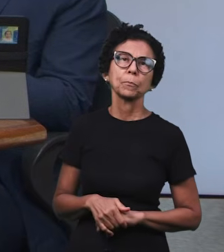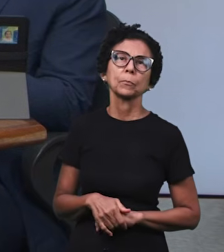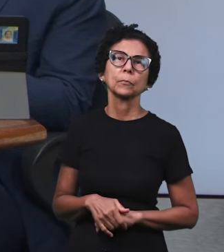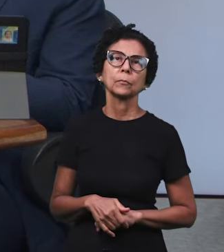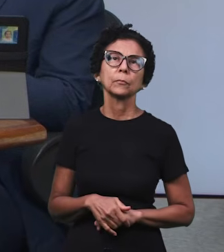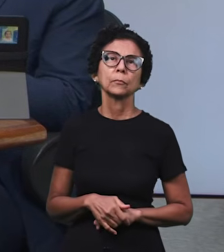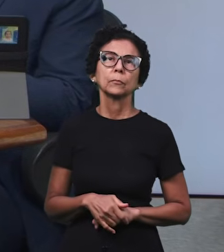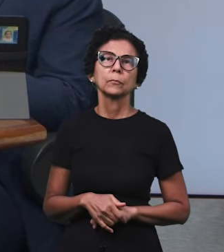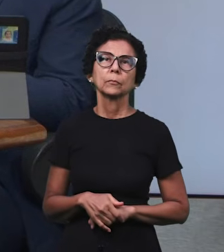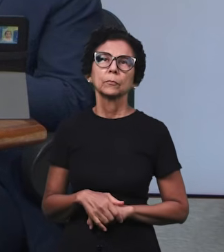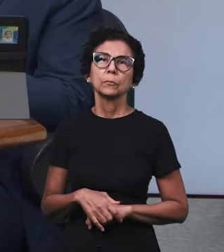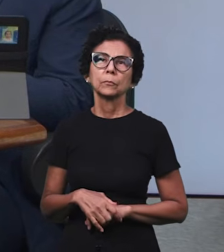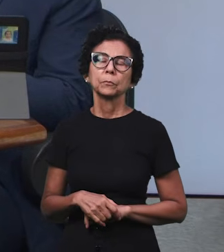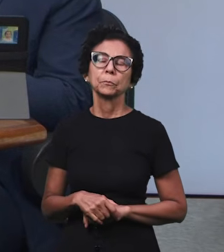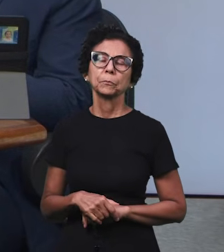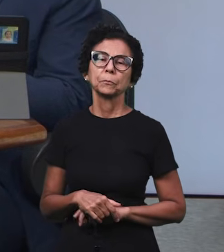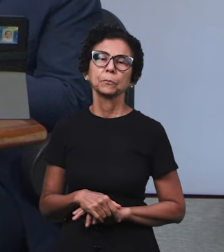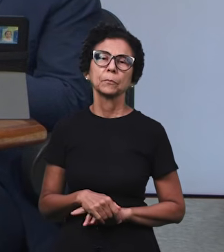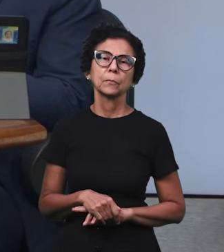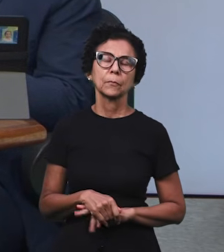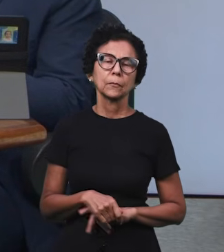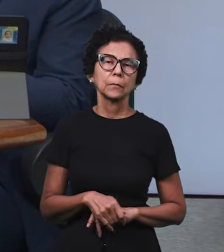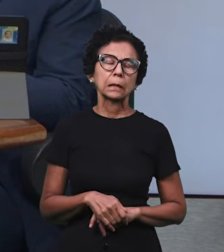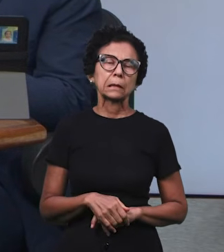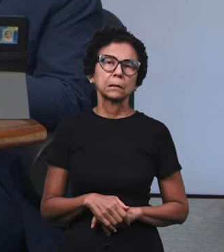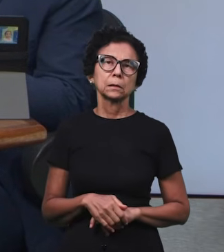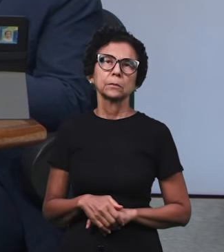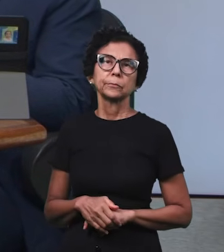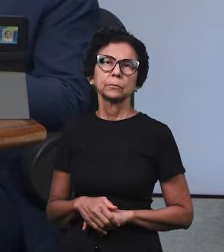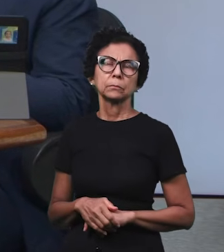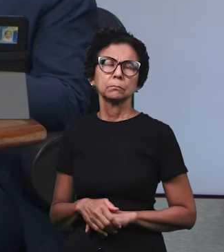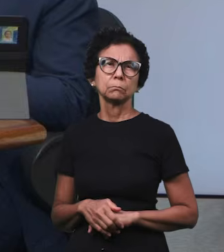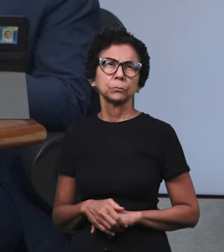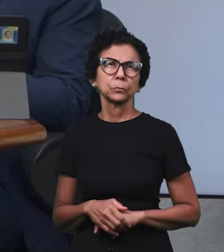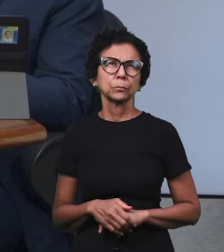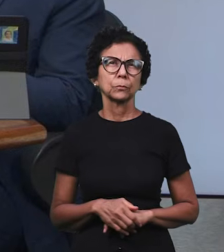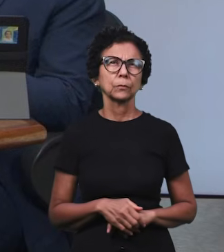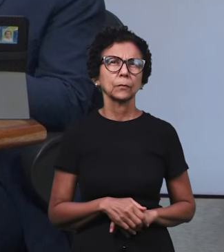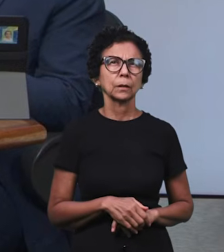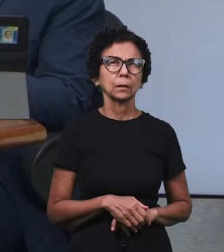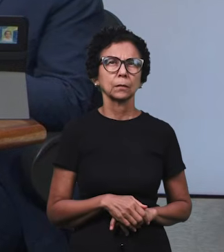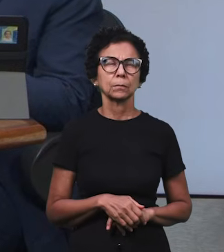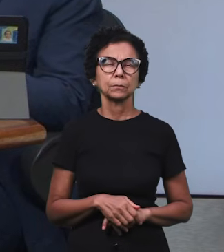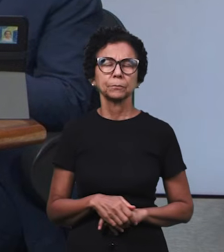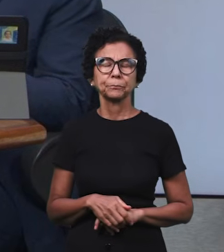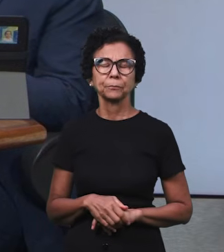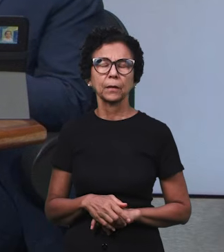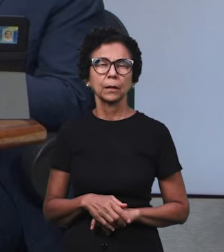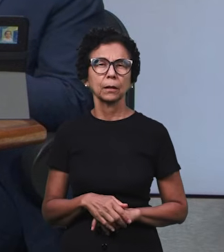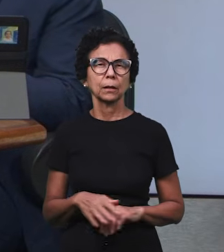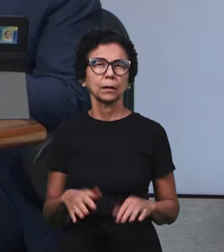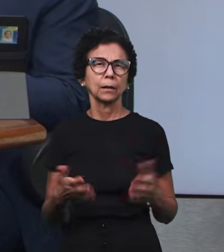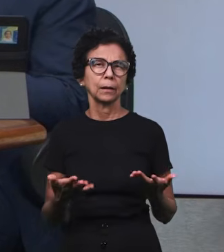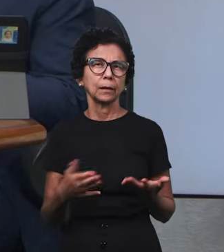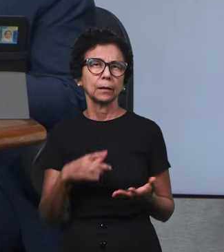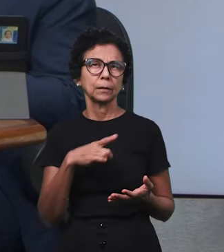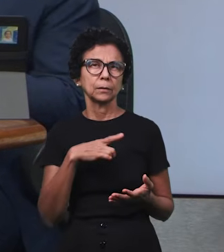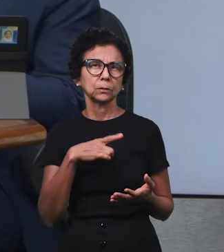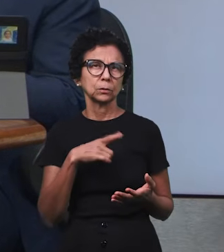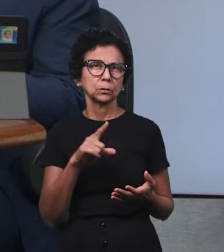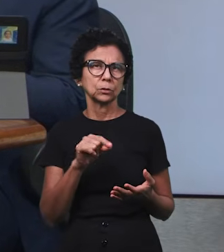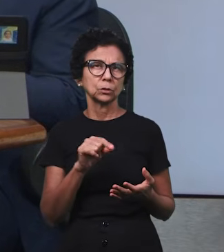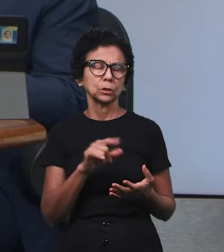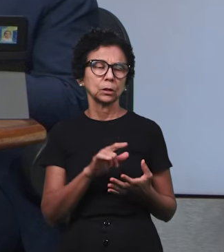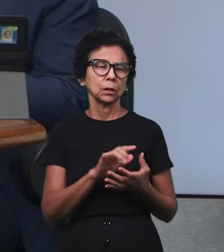E a gente frequentava um programa que existe até hoje, e é incrível esse programa, que é o Hiperdia, que